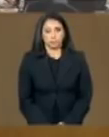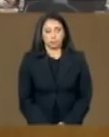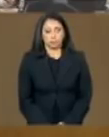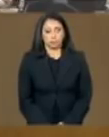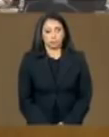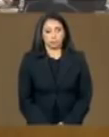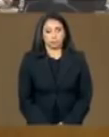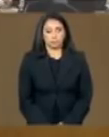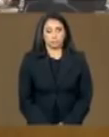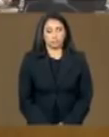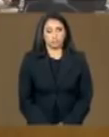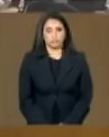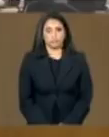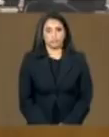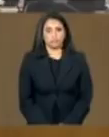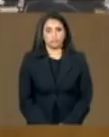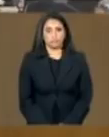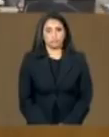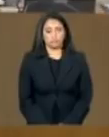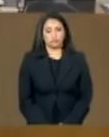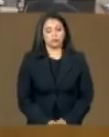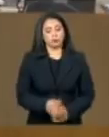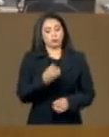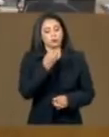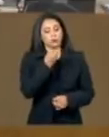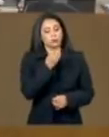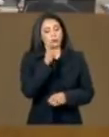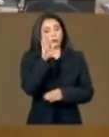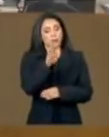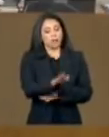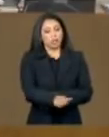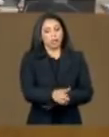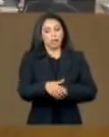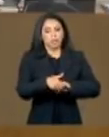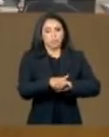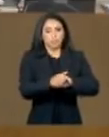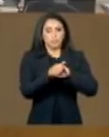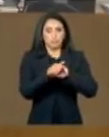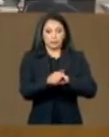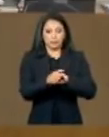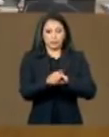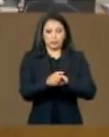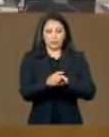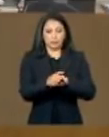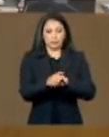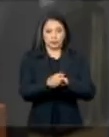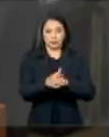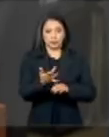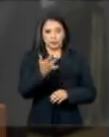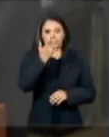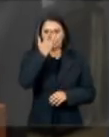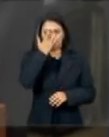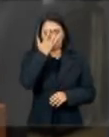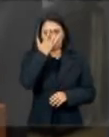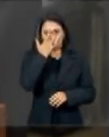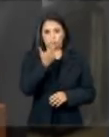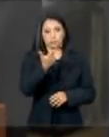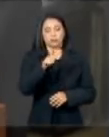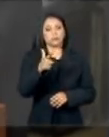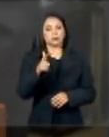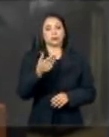o ambulatório diferença saúde do presidente e os dias toffoli os demais ministros